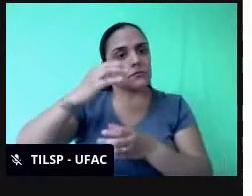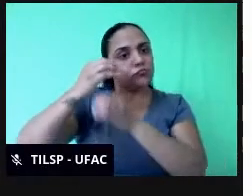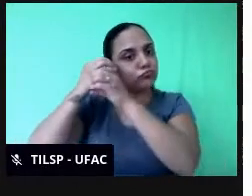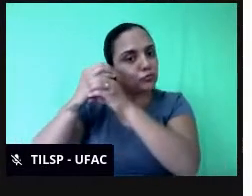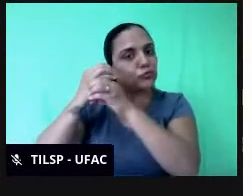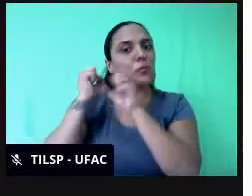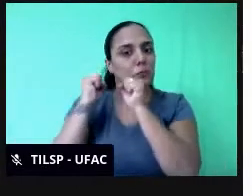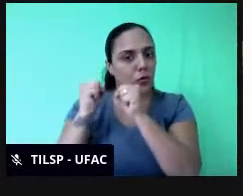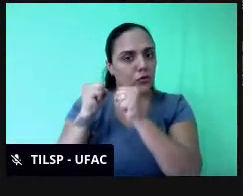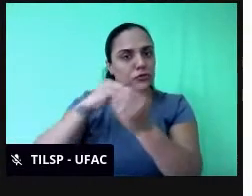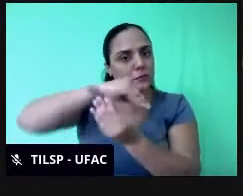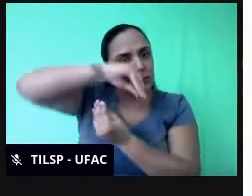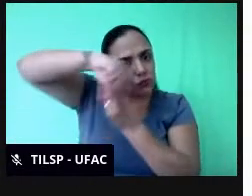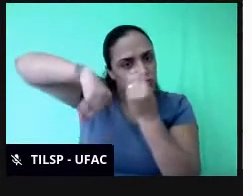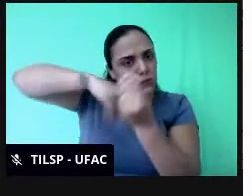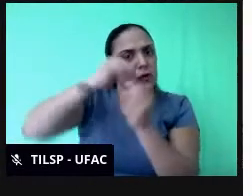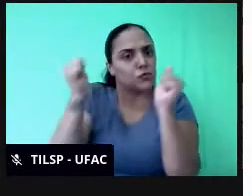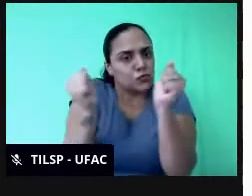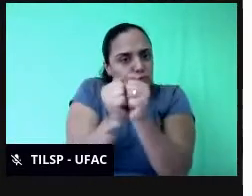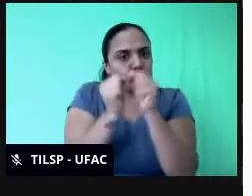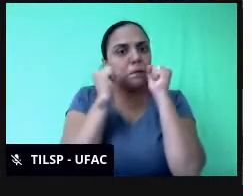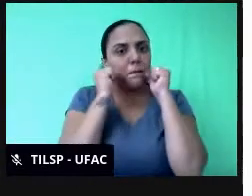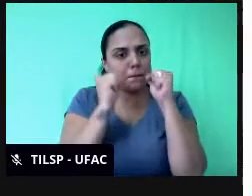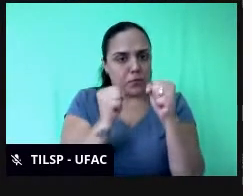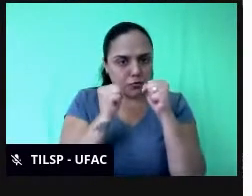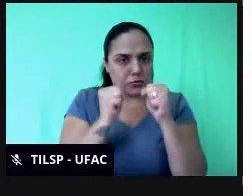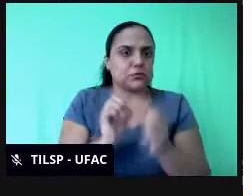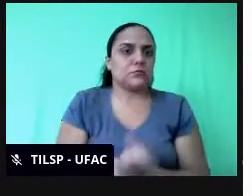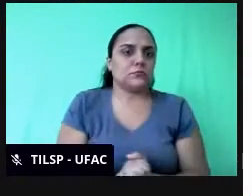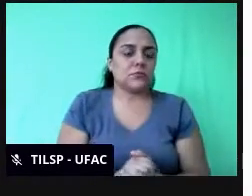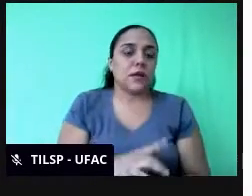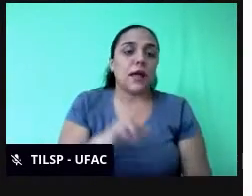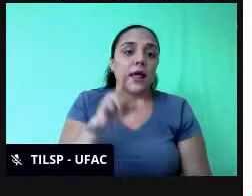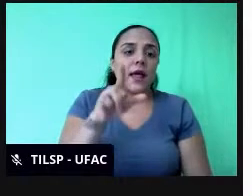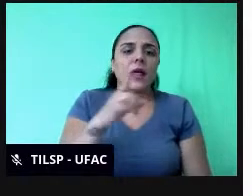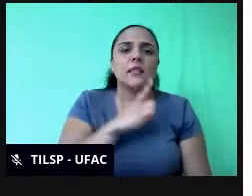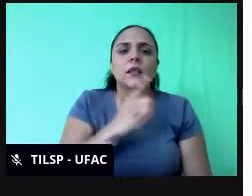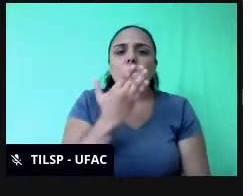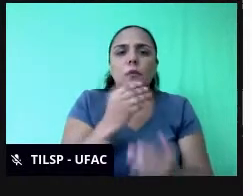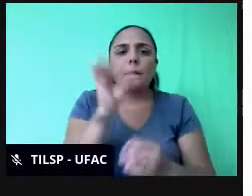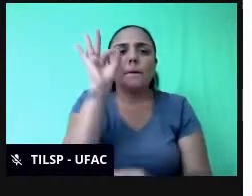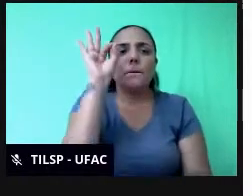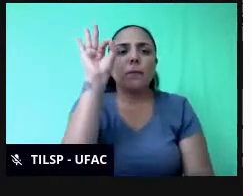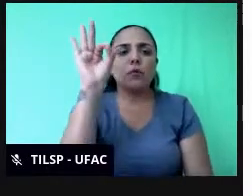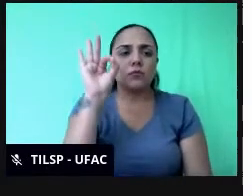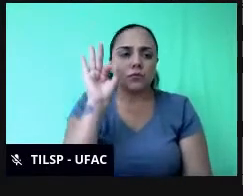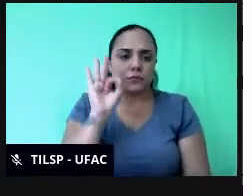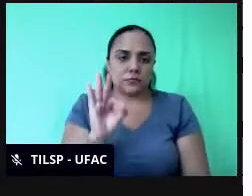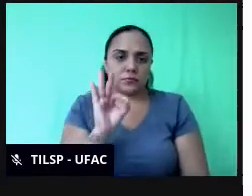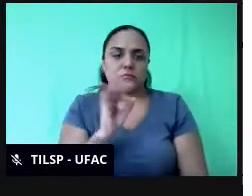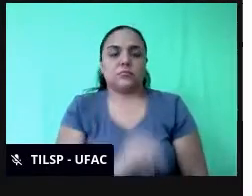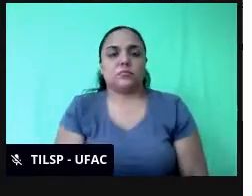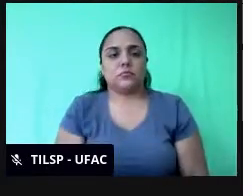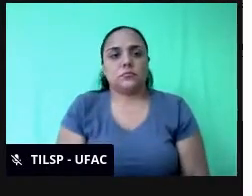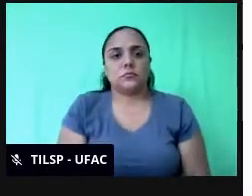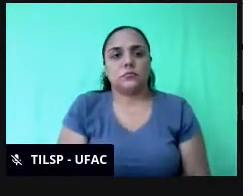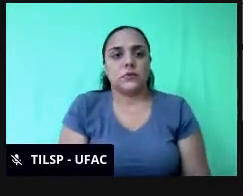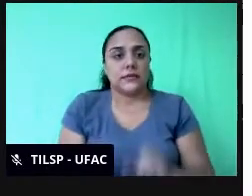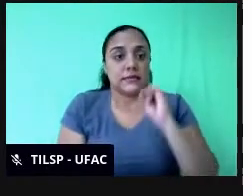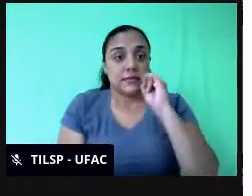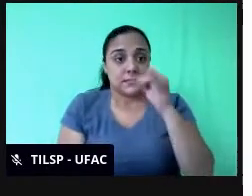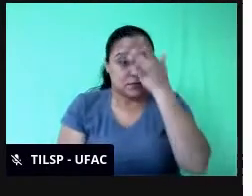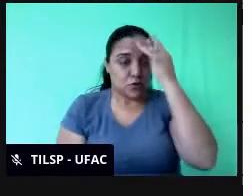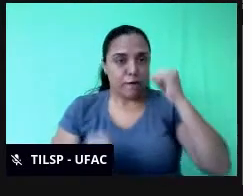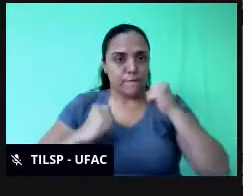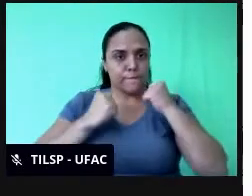Lipídios. Então, as recomendações gerais, gente, são em porcentagem. Então, para atletas, tanto de endurance como de força,